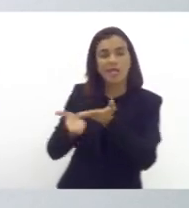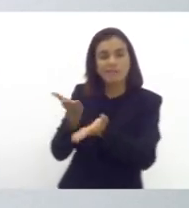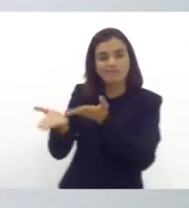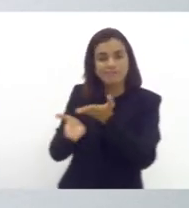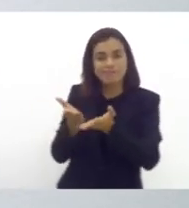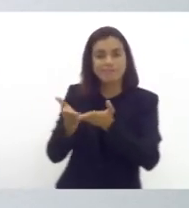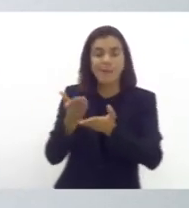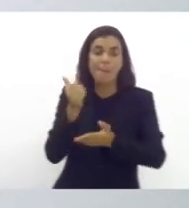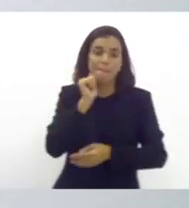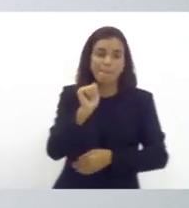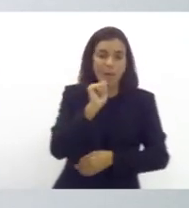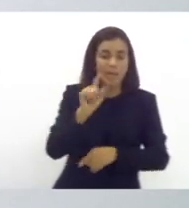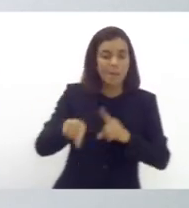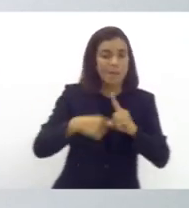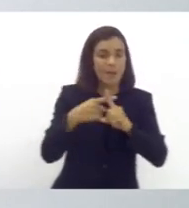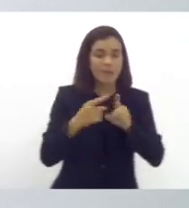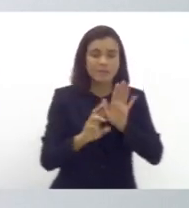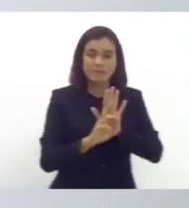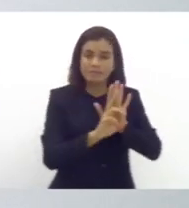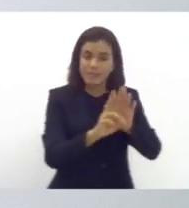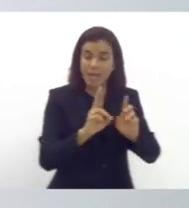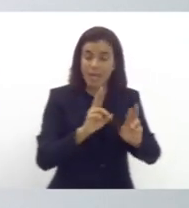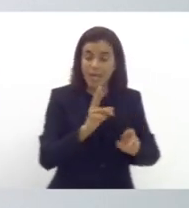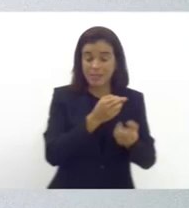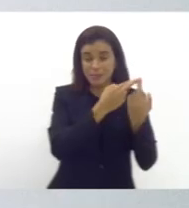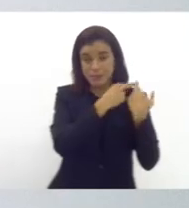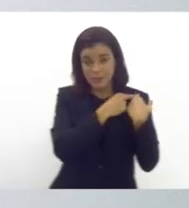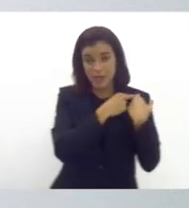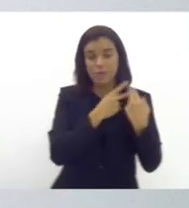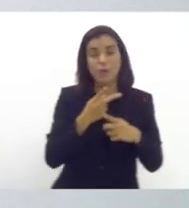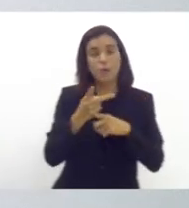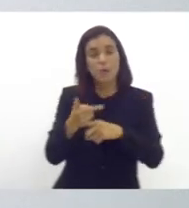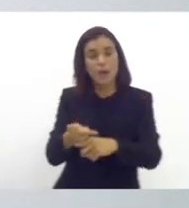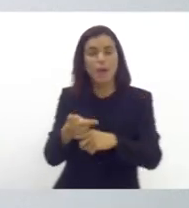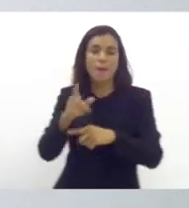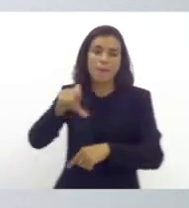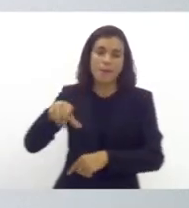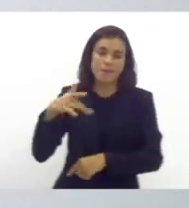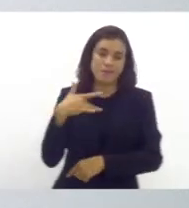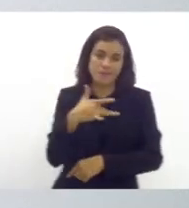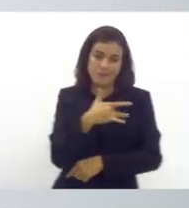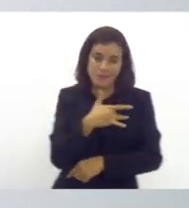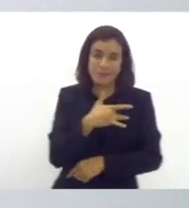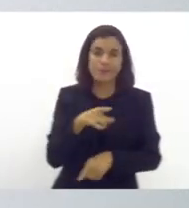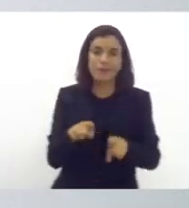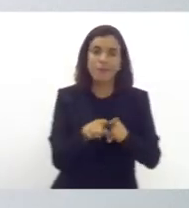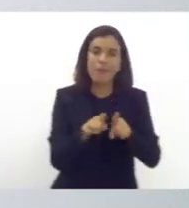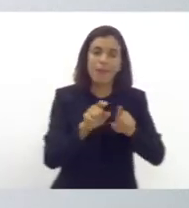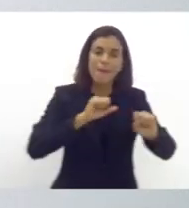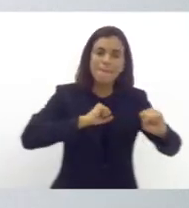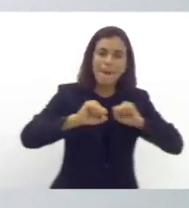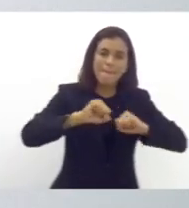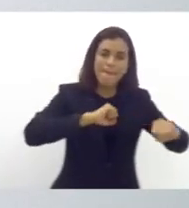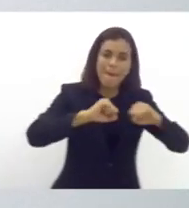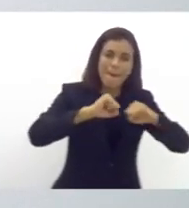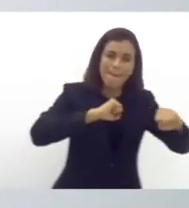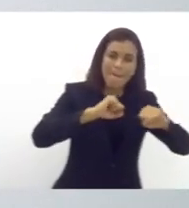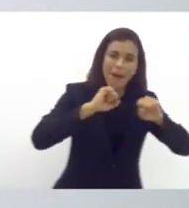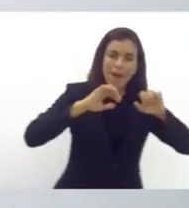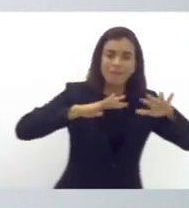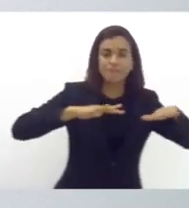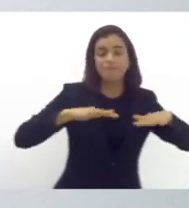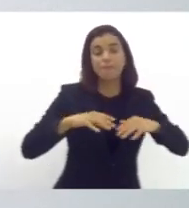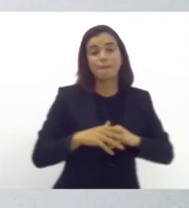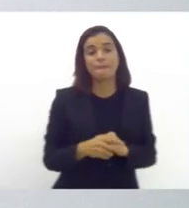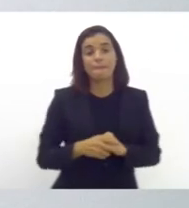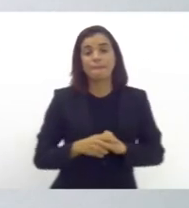e responsáveis até à frente da central de um determinado plano de saúde reinicando o pagamento e a manutenção das Clínicas